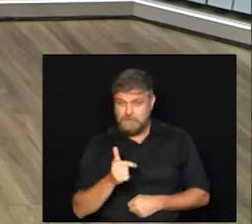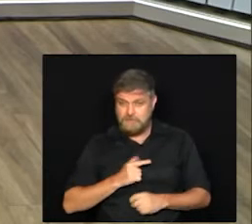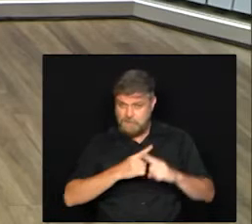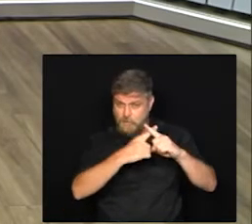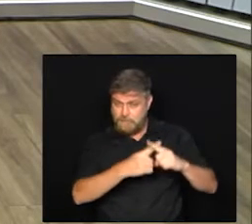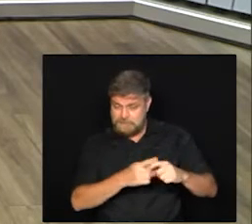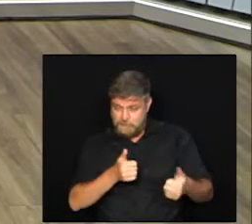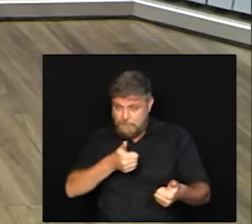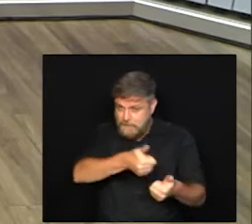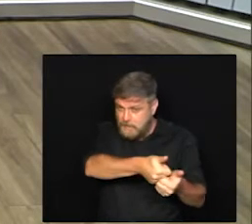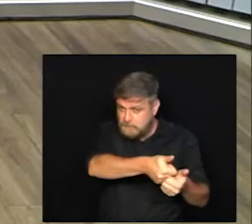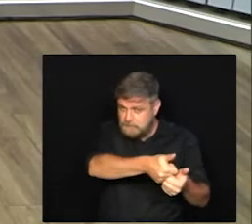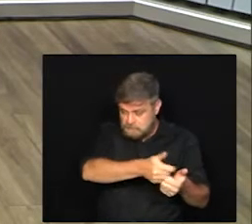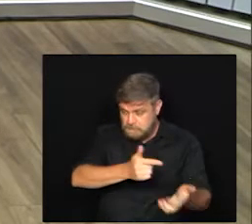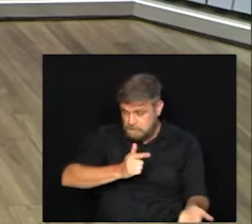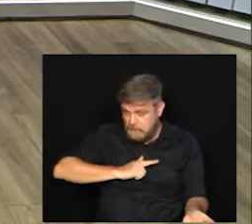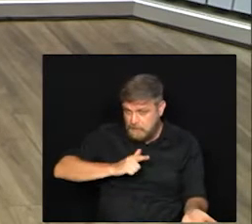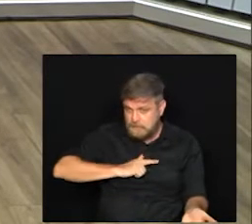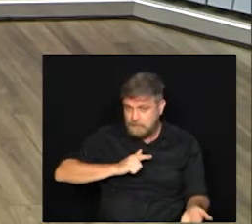competição?